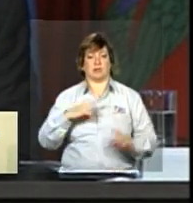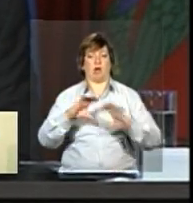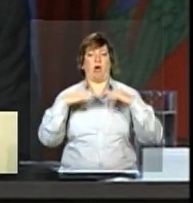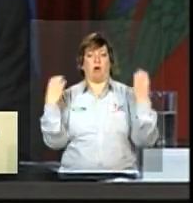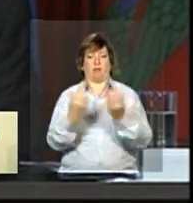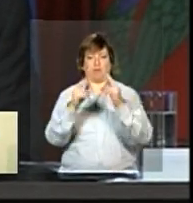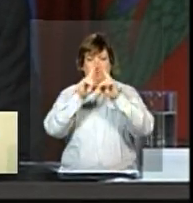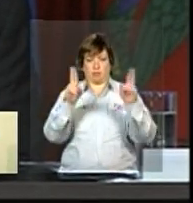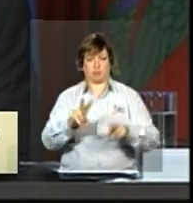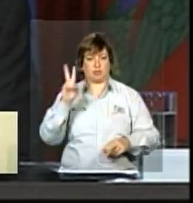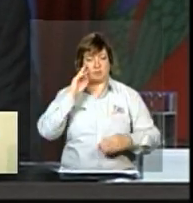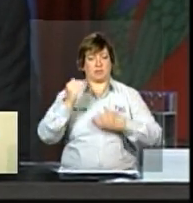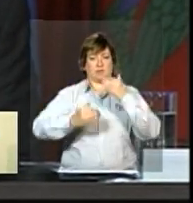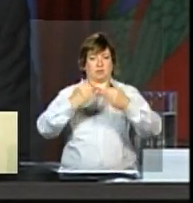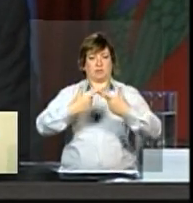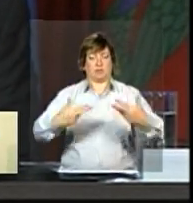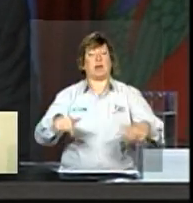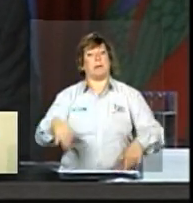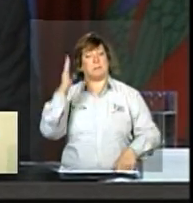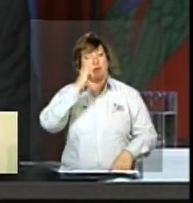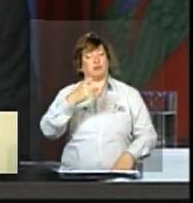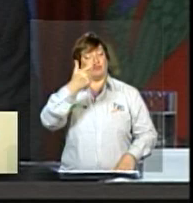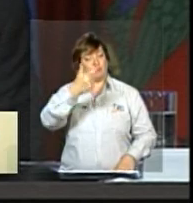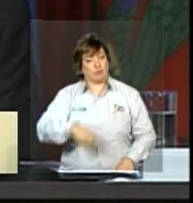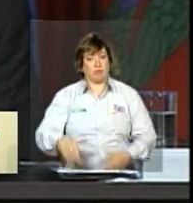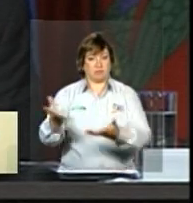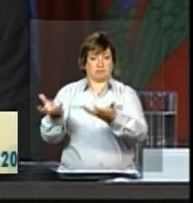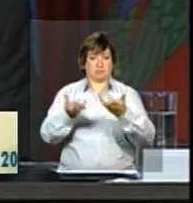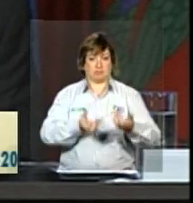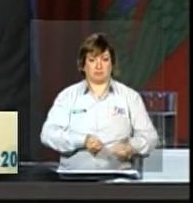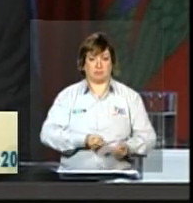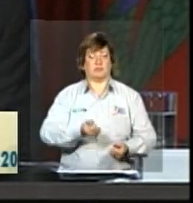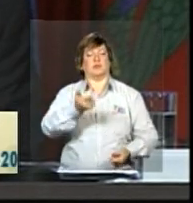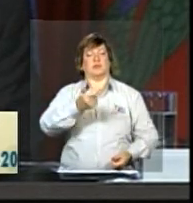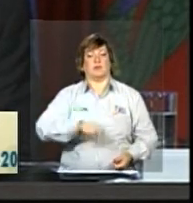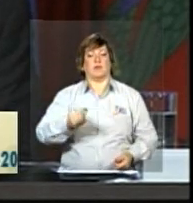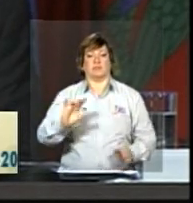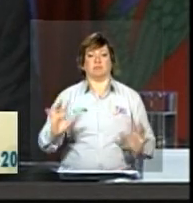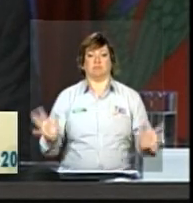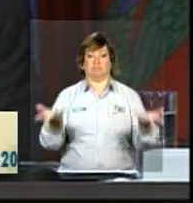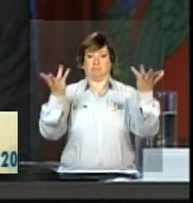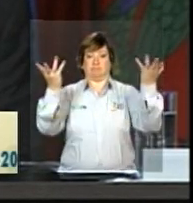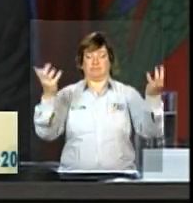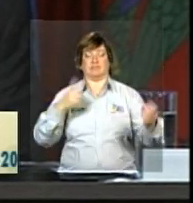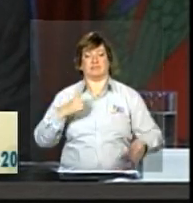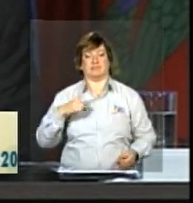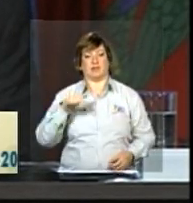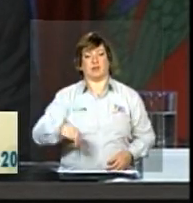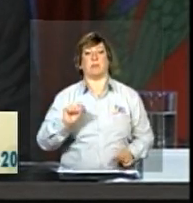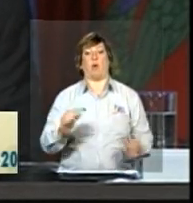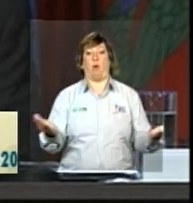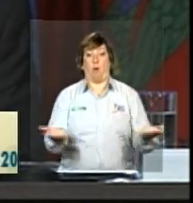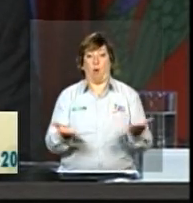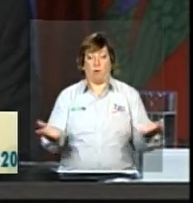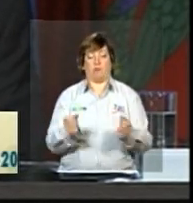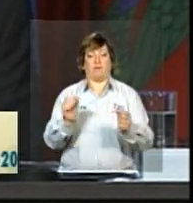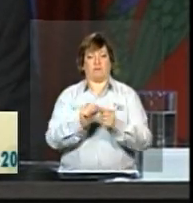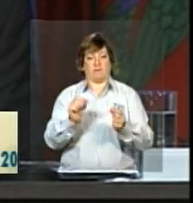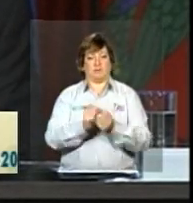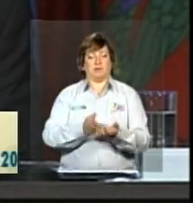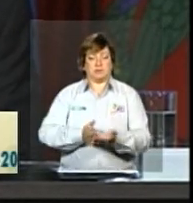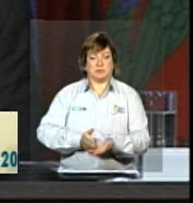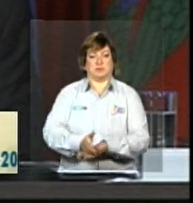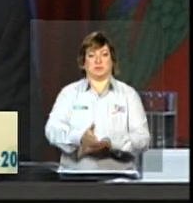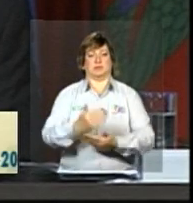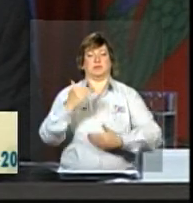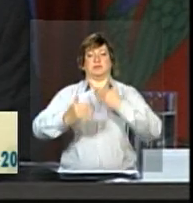o Brasil tem a honra de ser novamente o palco de um grande acontecimento, que que desta vez consolida um paradigma,